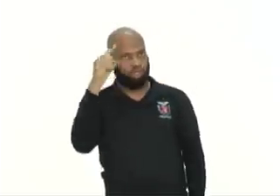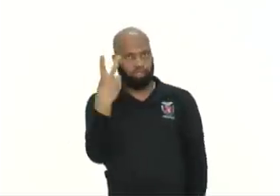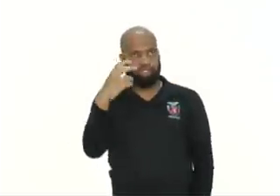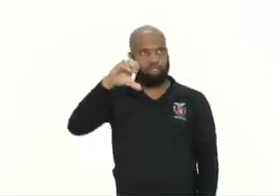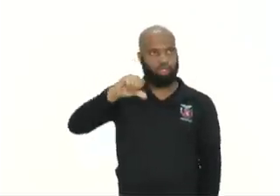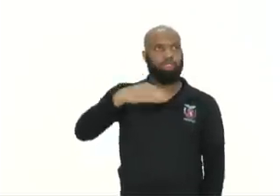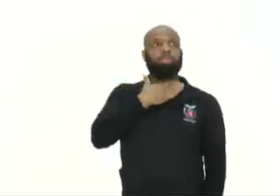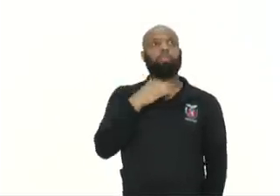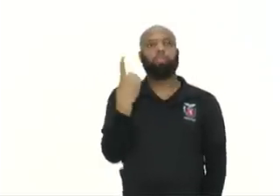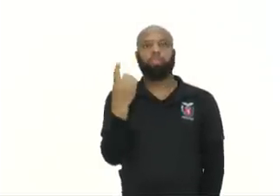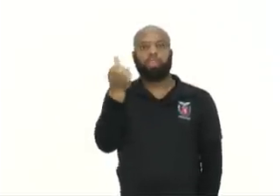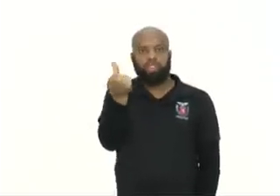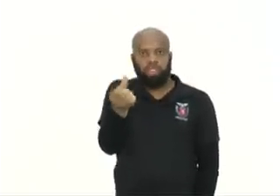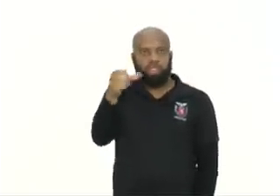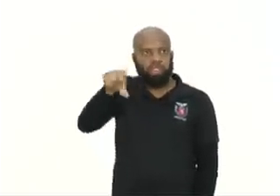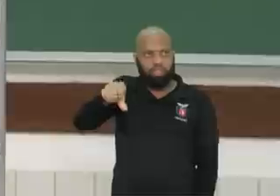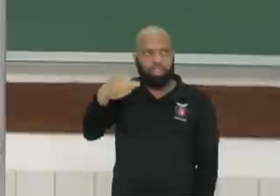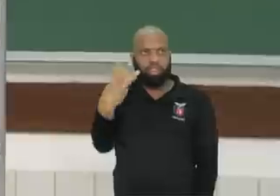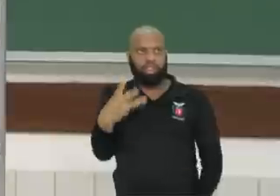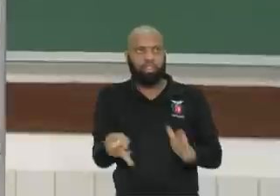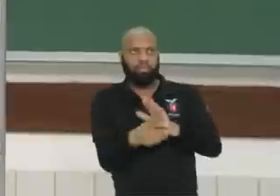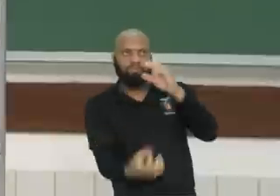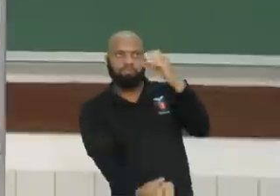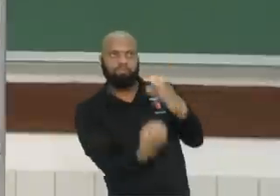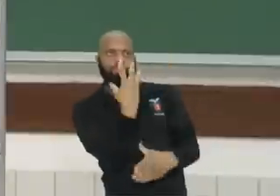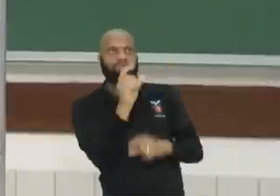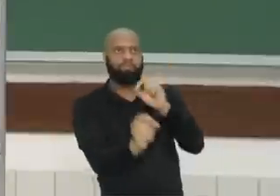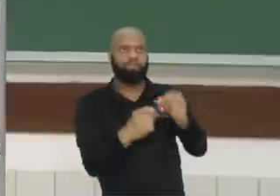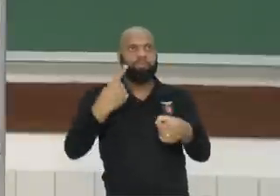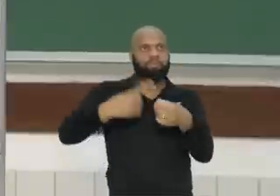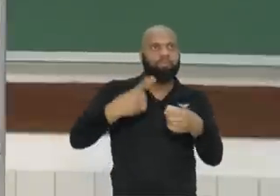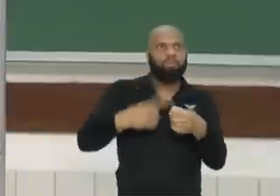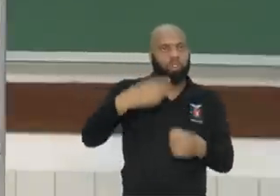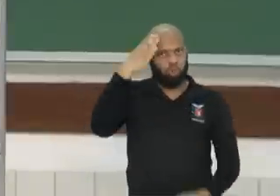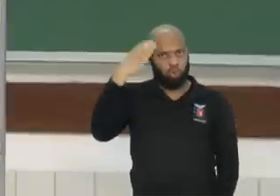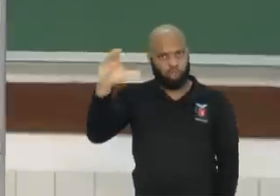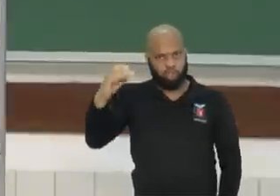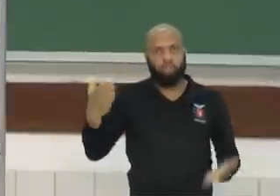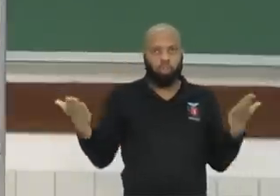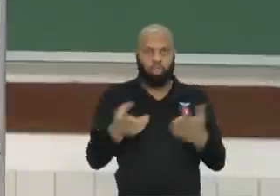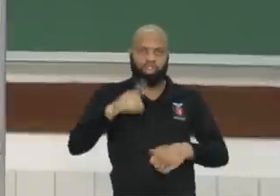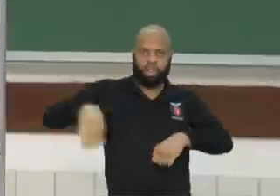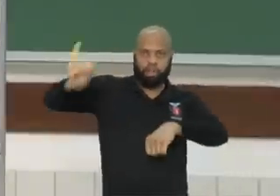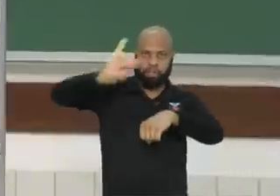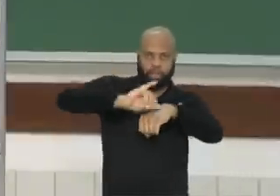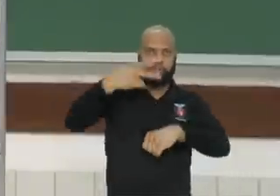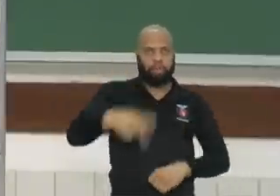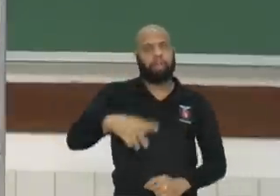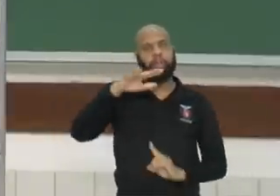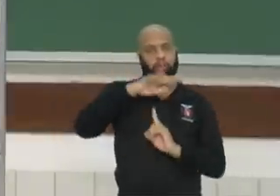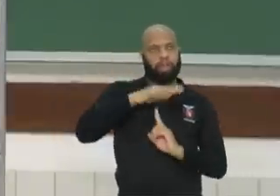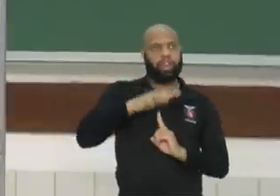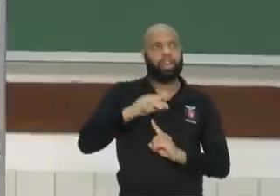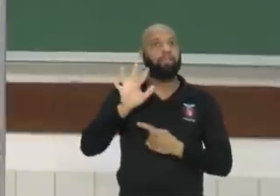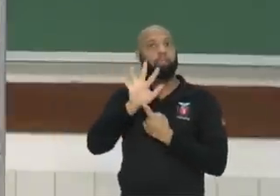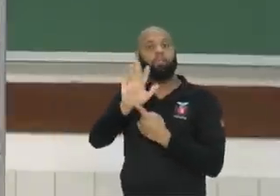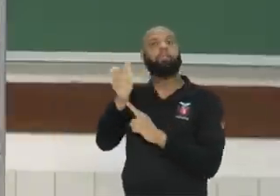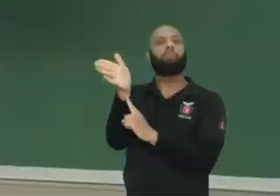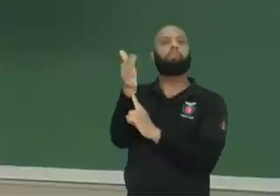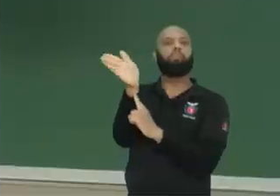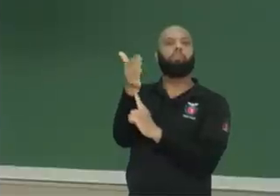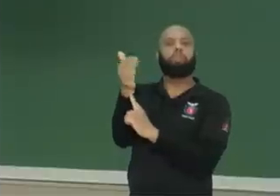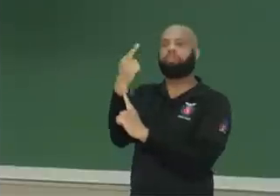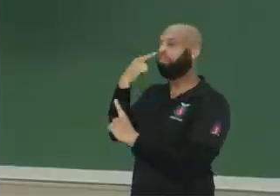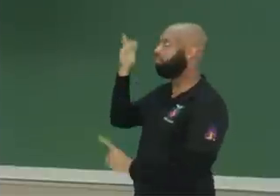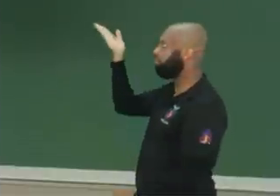de 1693, a data da fundação da cidade de Curitiba, hoje capital do estado do Paraná. Eu trago aqui a bandeira do